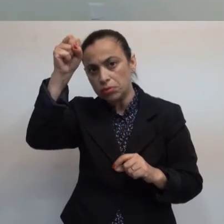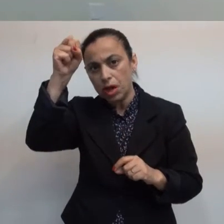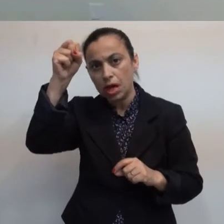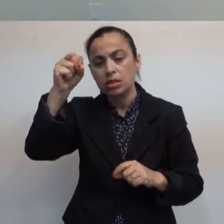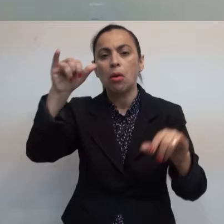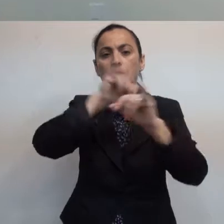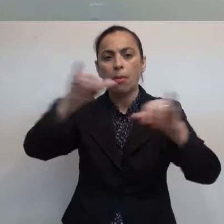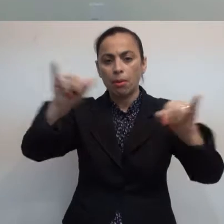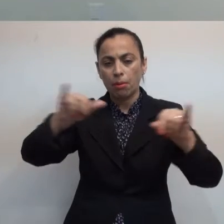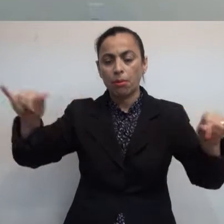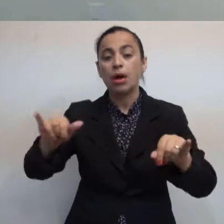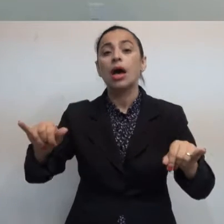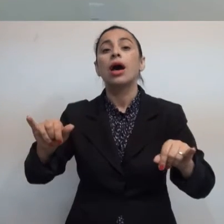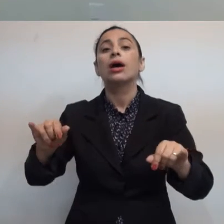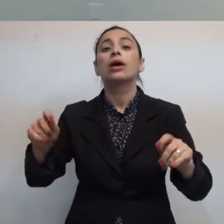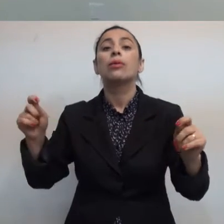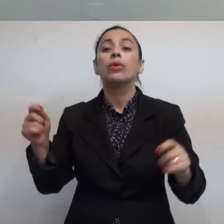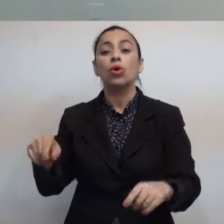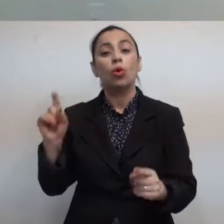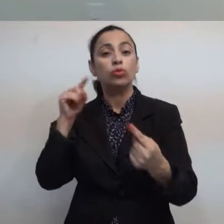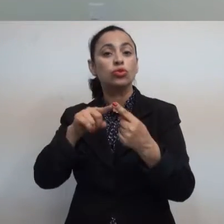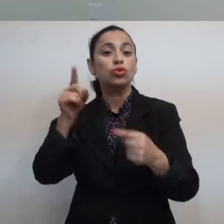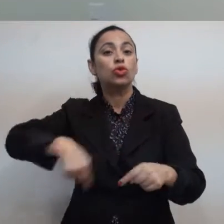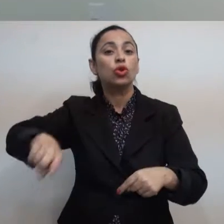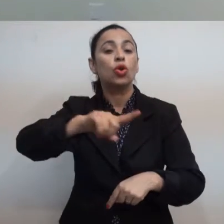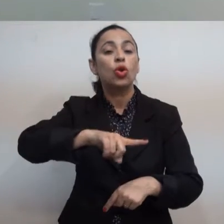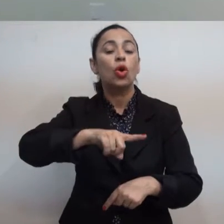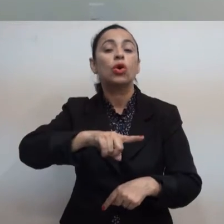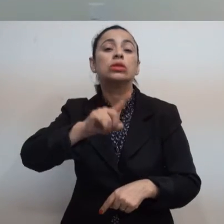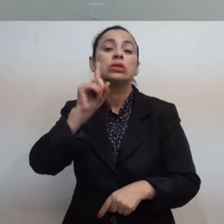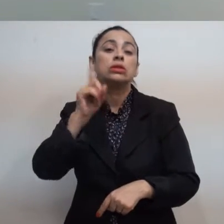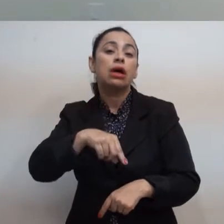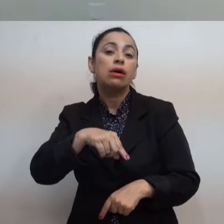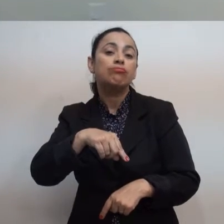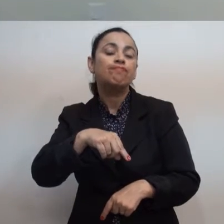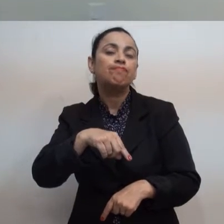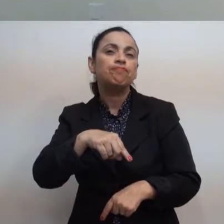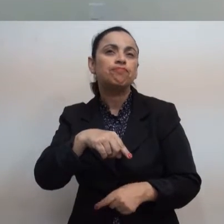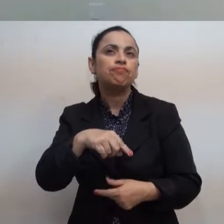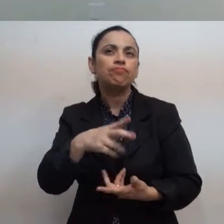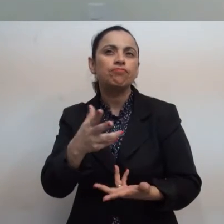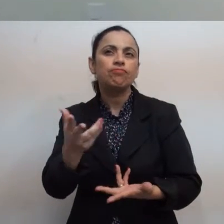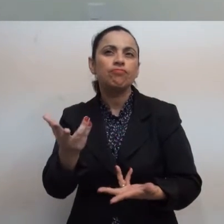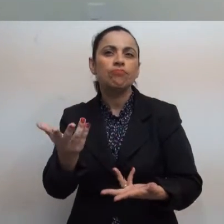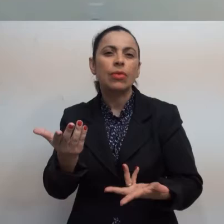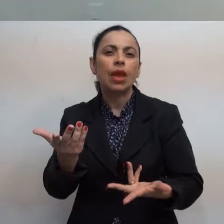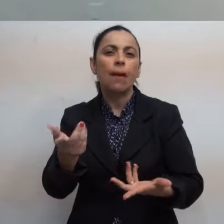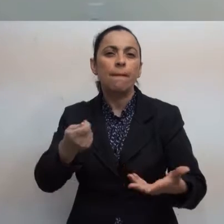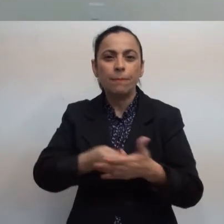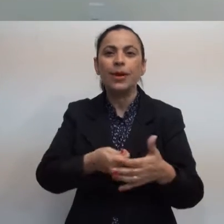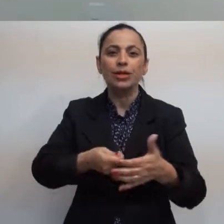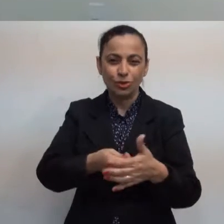essa intensificação marqueteira para que nós sejamos,